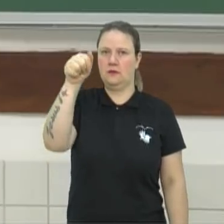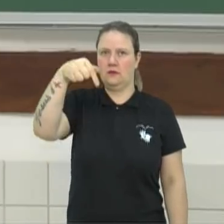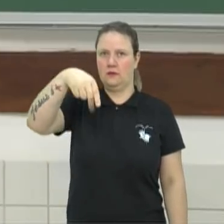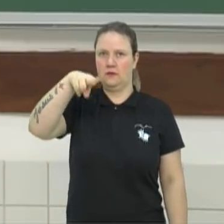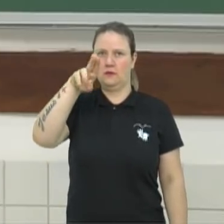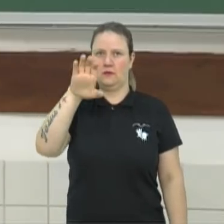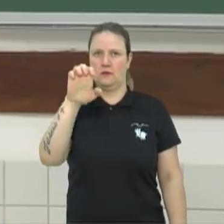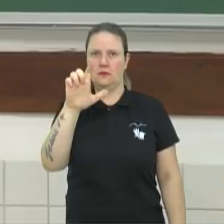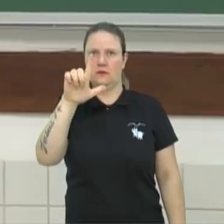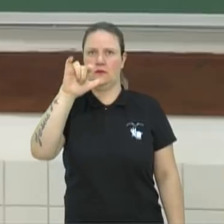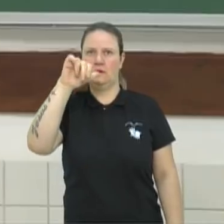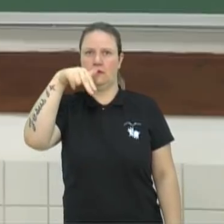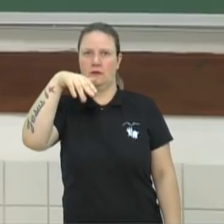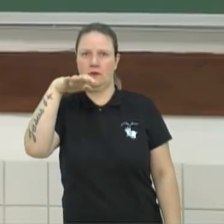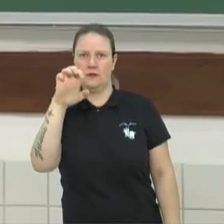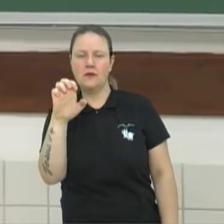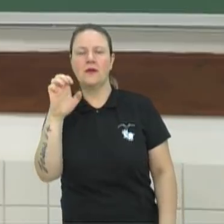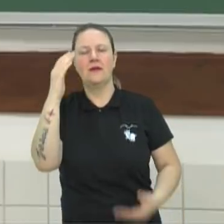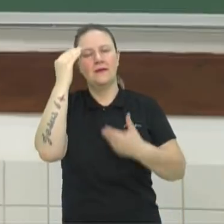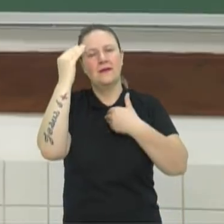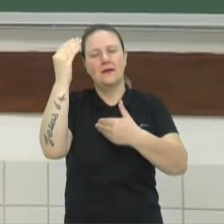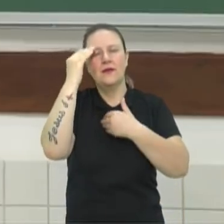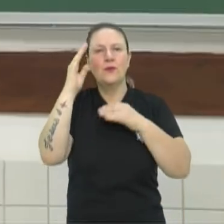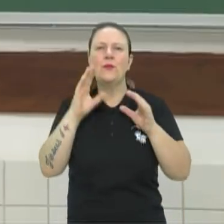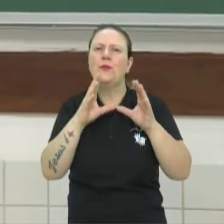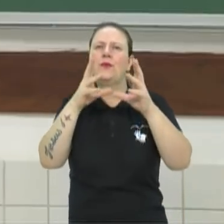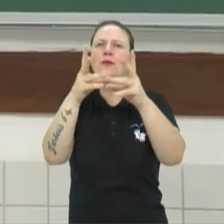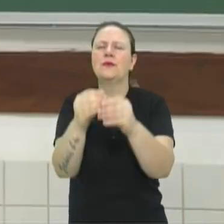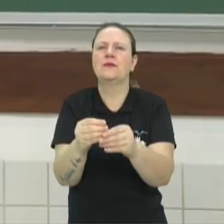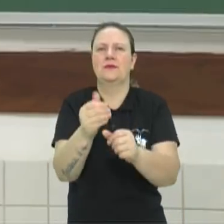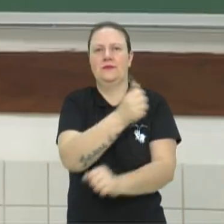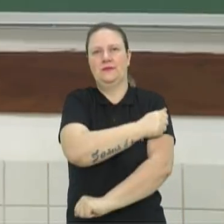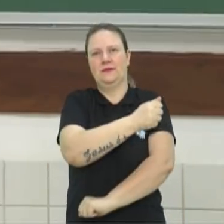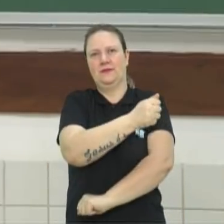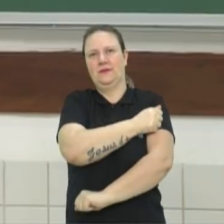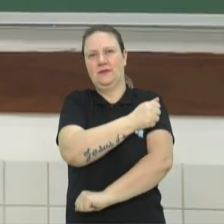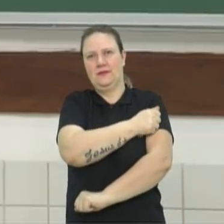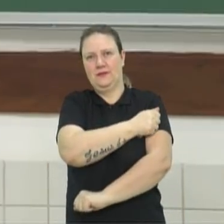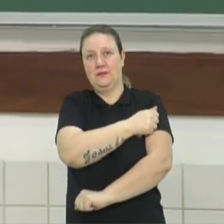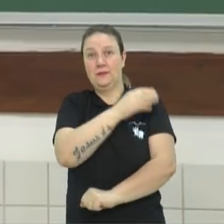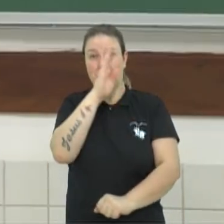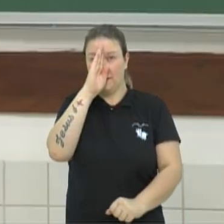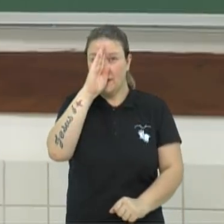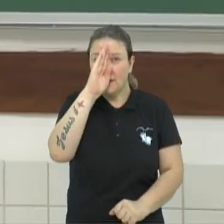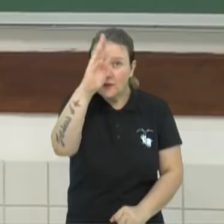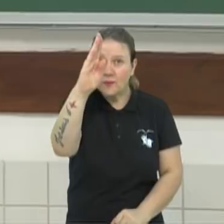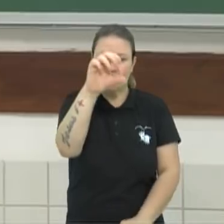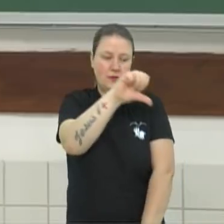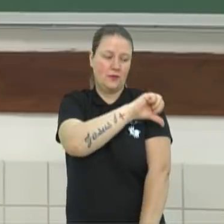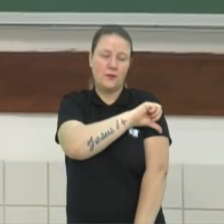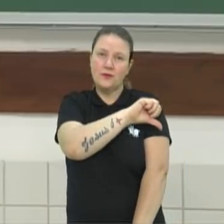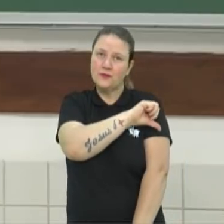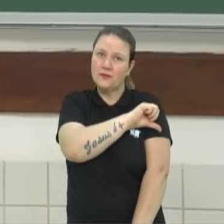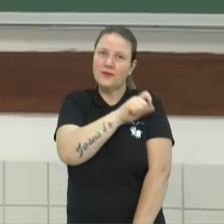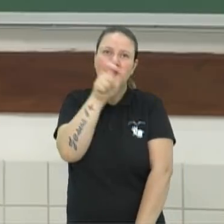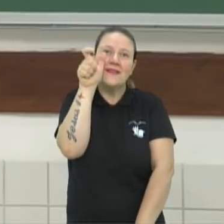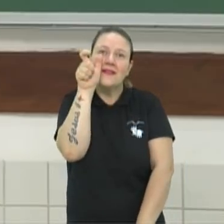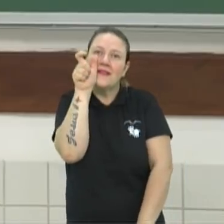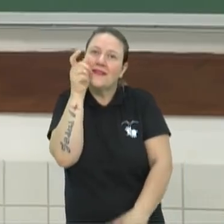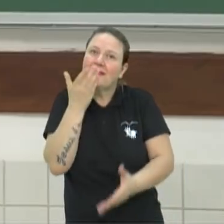de agradecer a audiência de vocês e agradeço os alunos do nono ano que estão assistindo a nossa